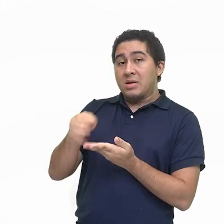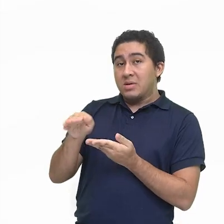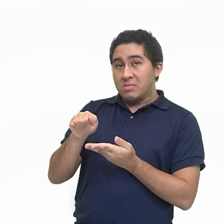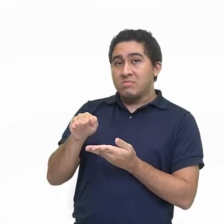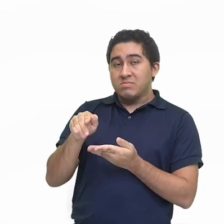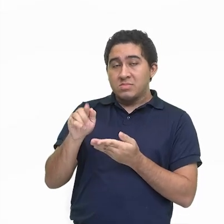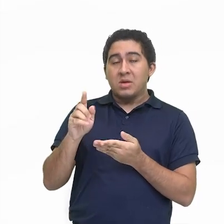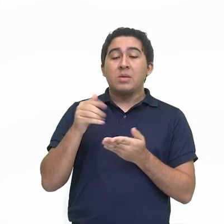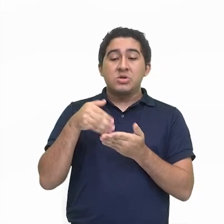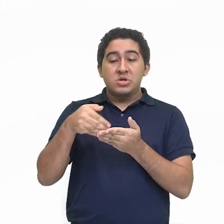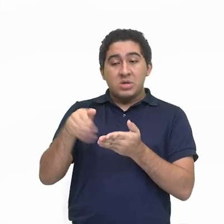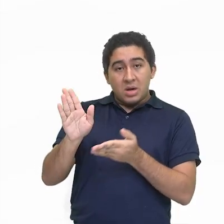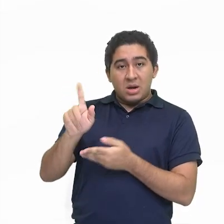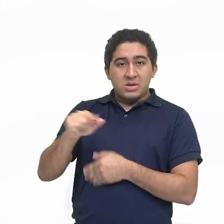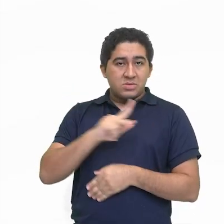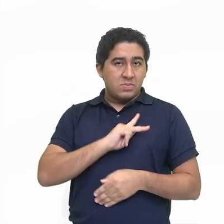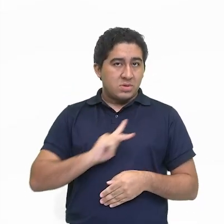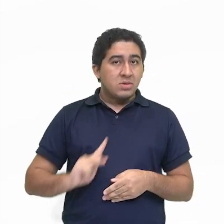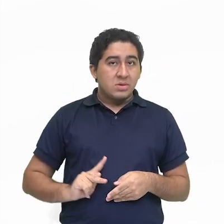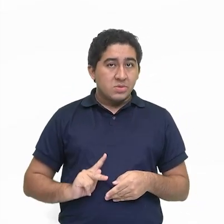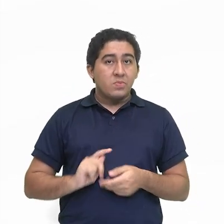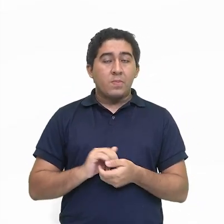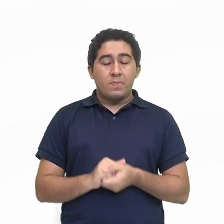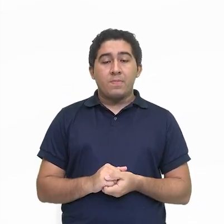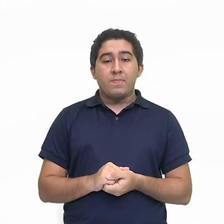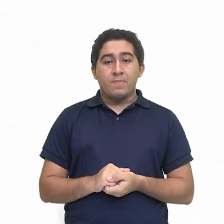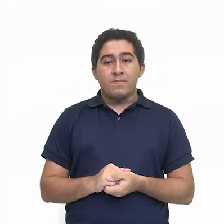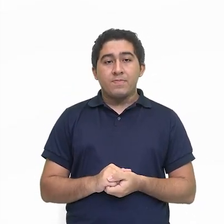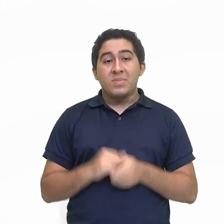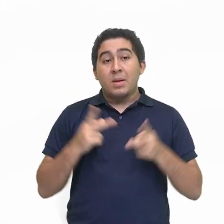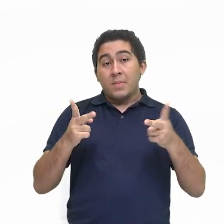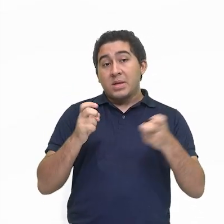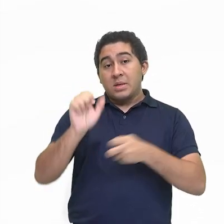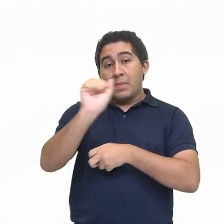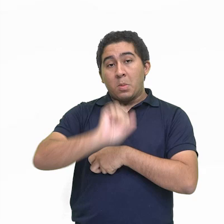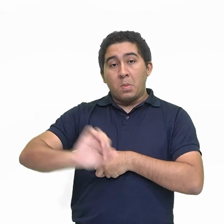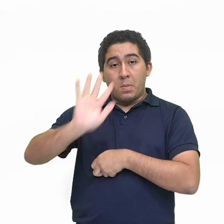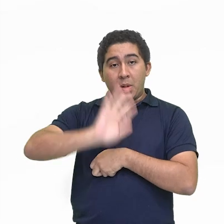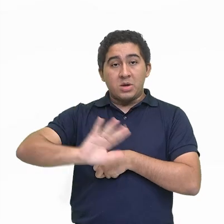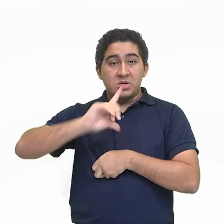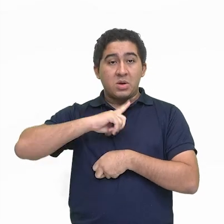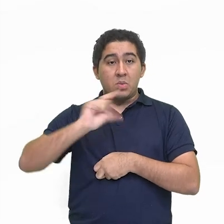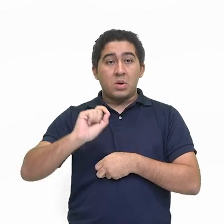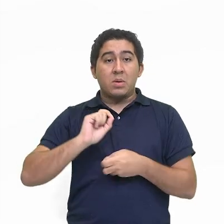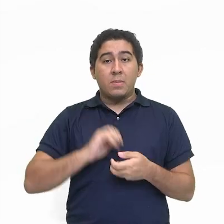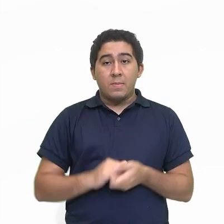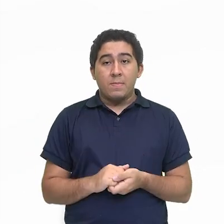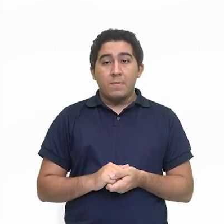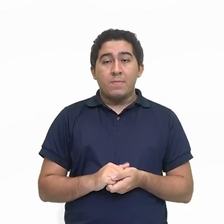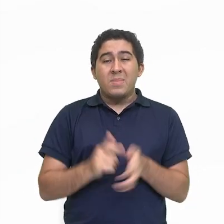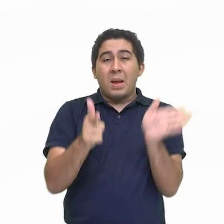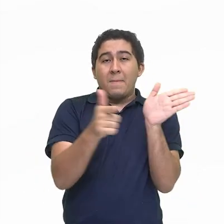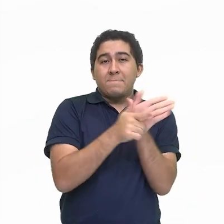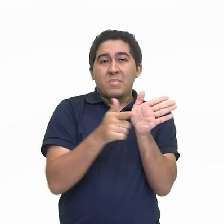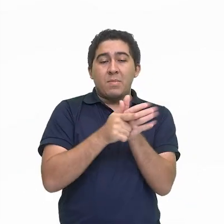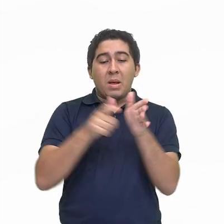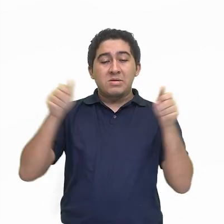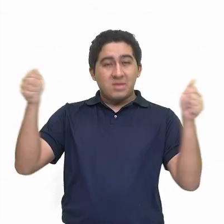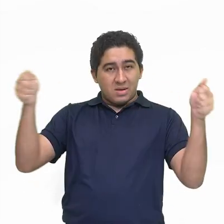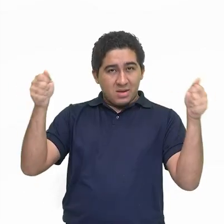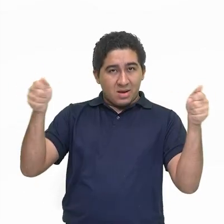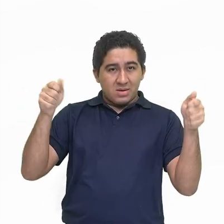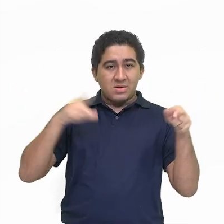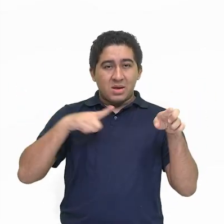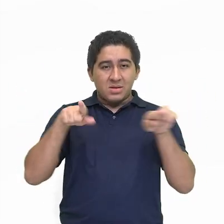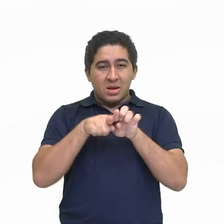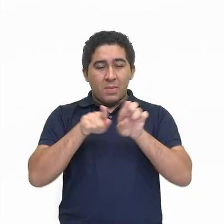a retirada de Fernando Collor de Mello do governo. Percebam na imagem, né, as placas e cartazes